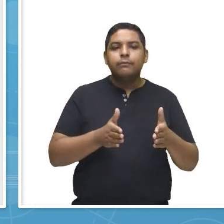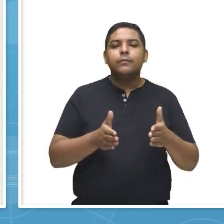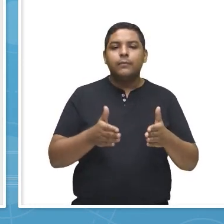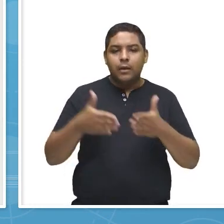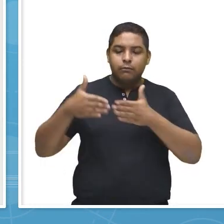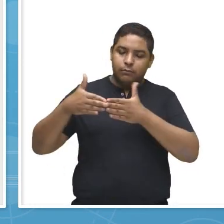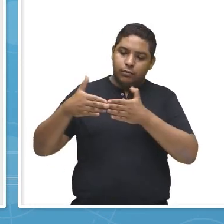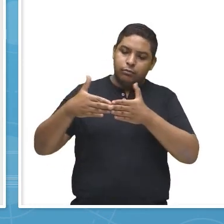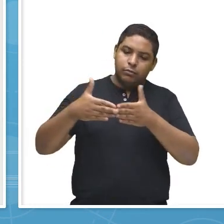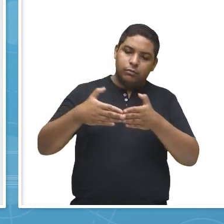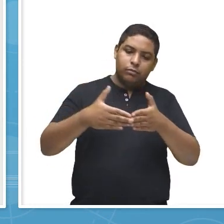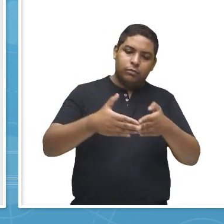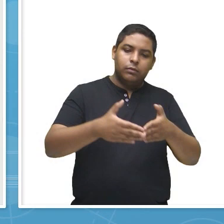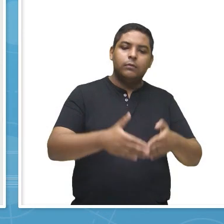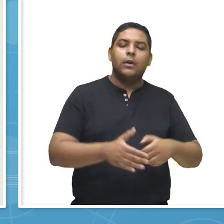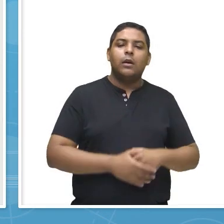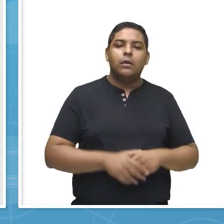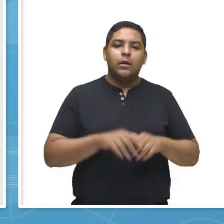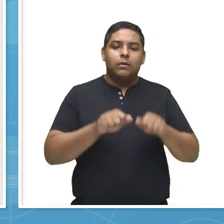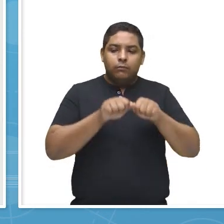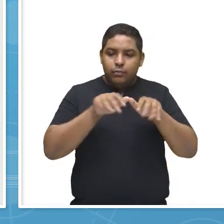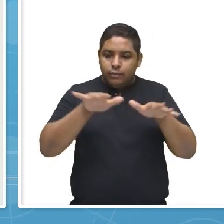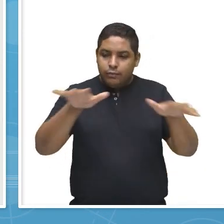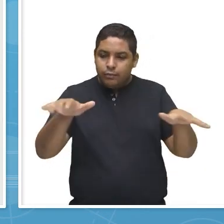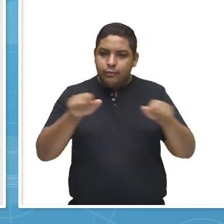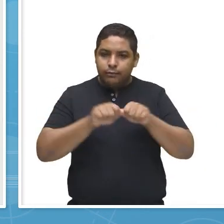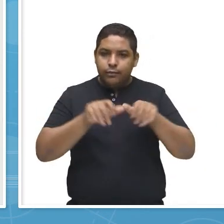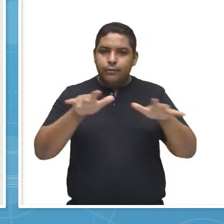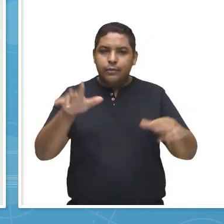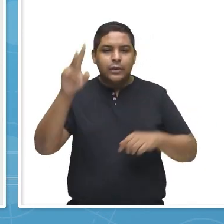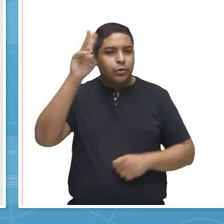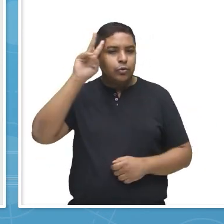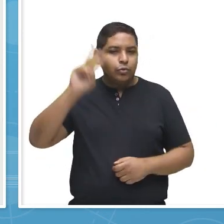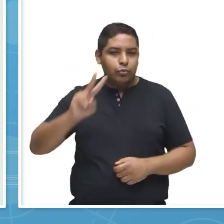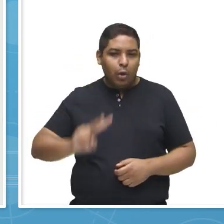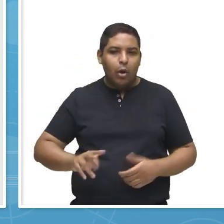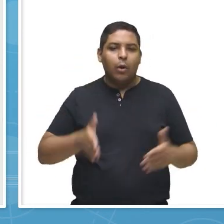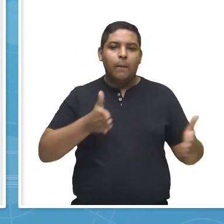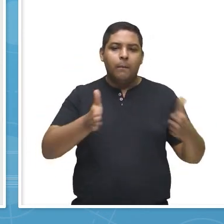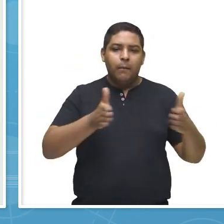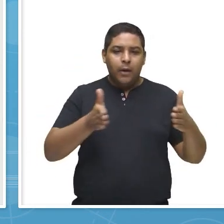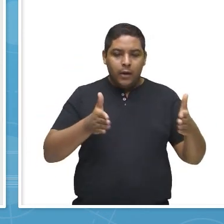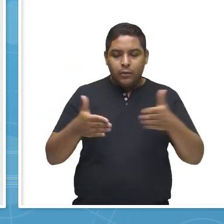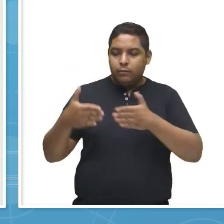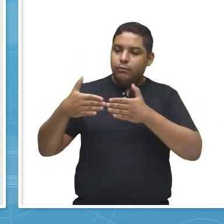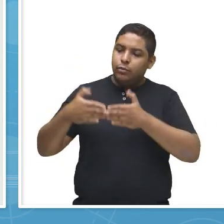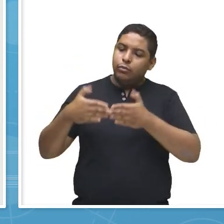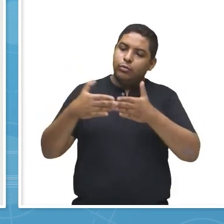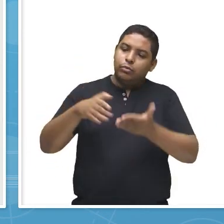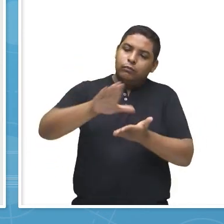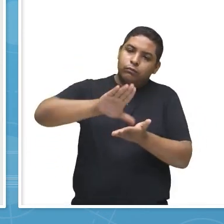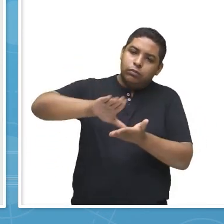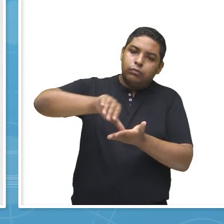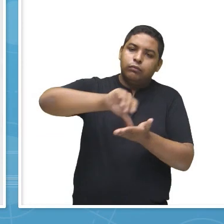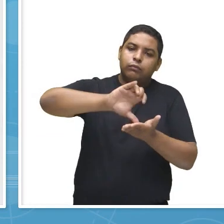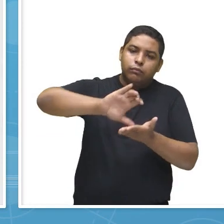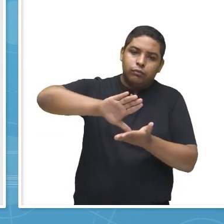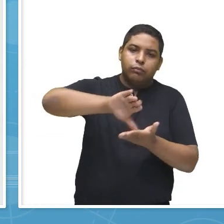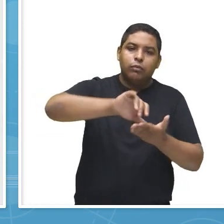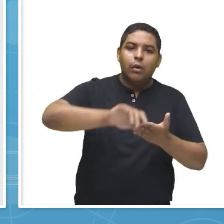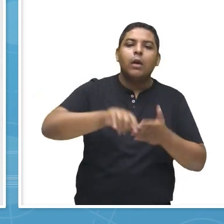expansão marítima, nesse período histórico das grandes navegações, que permitiu que